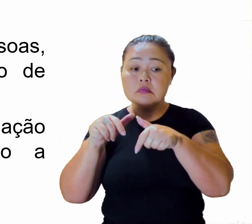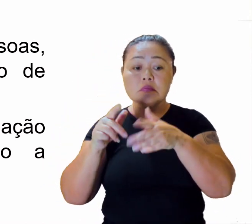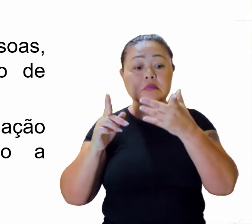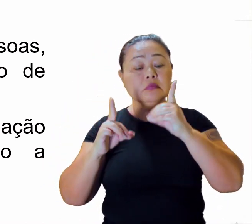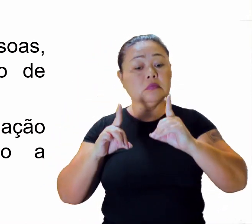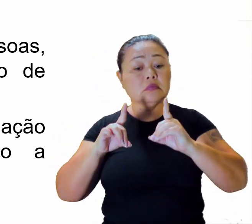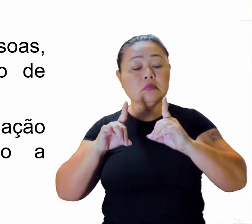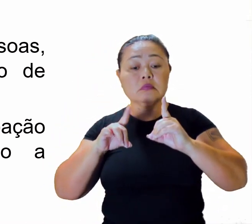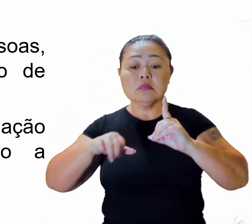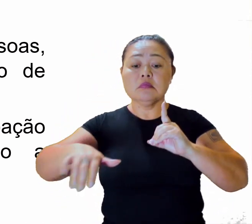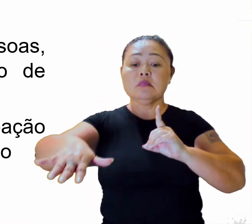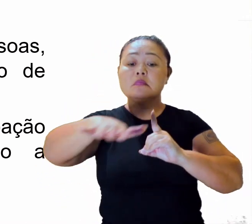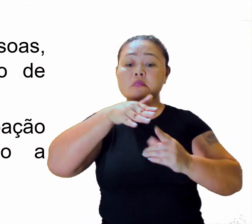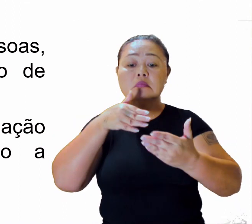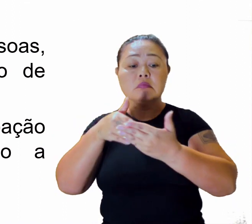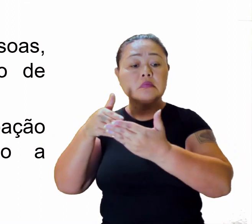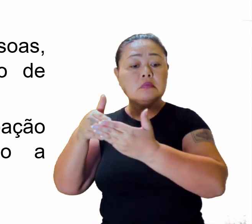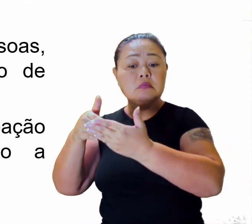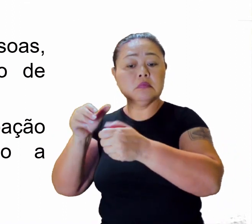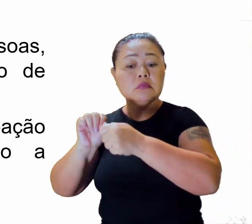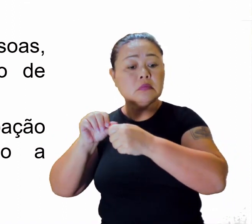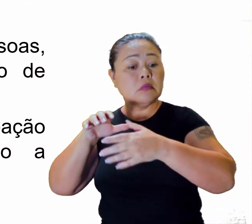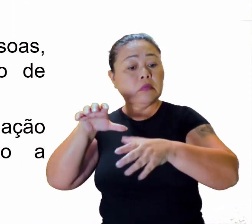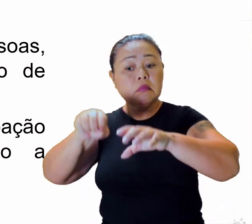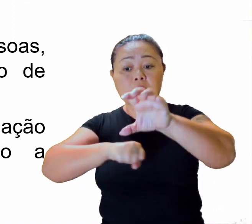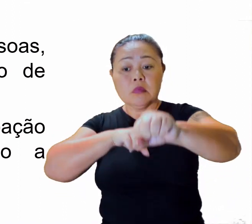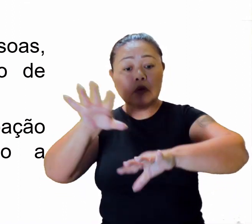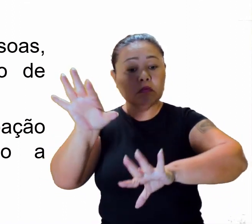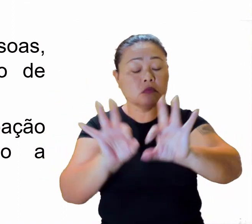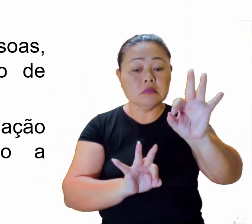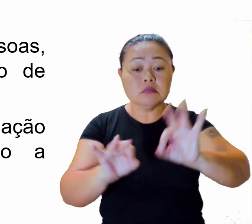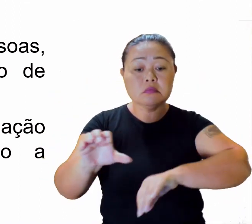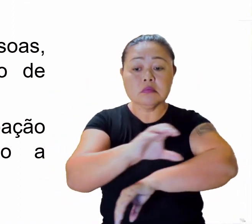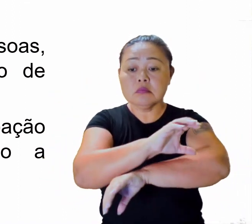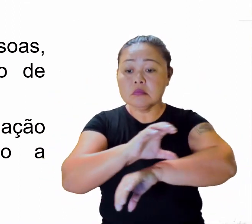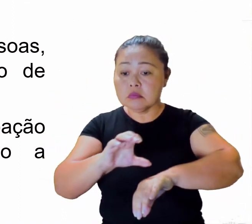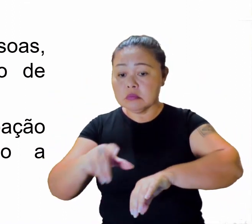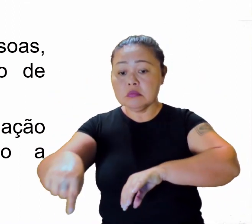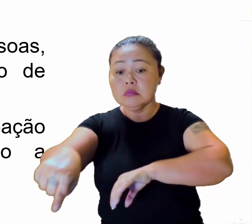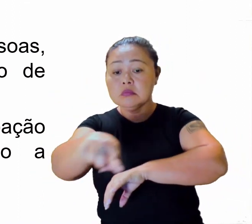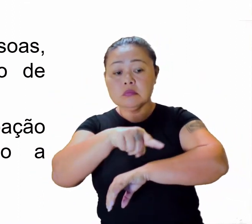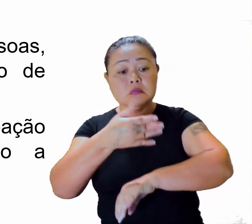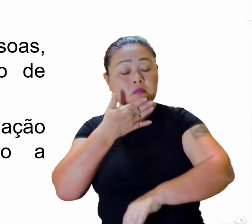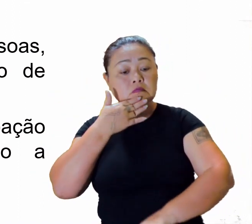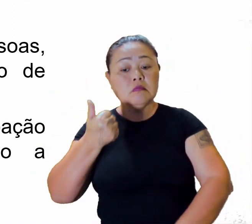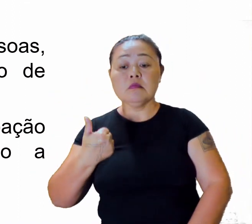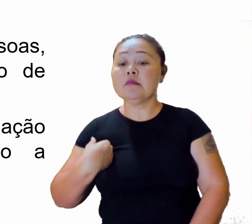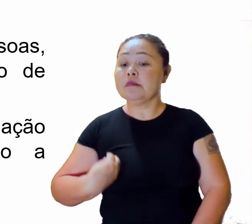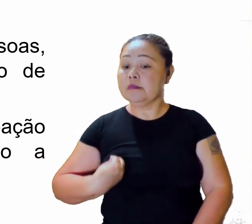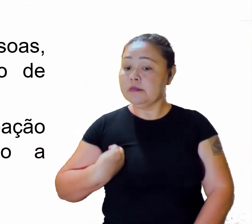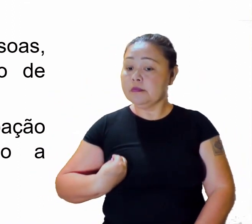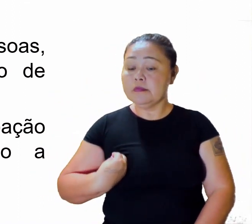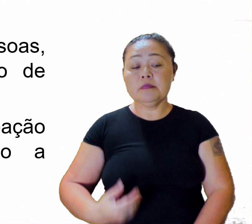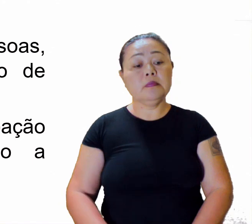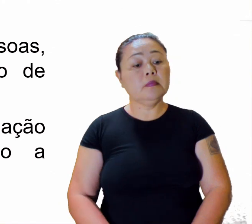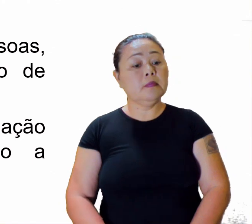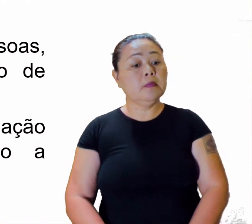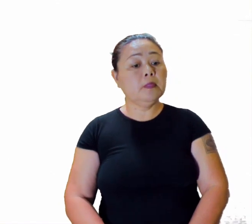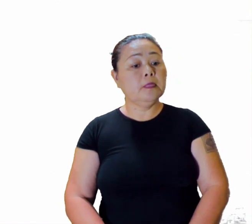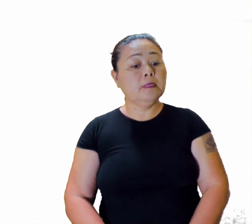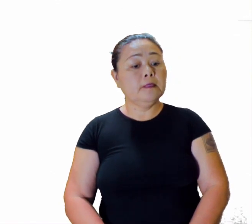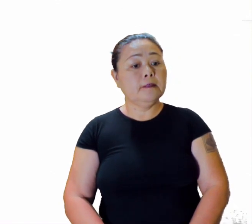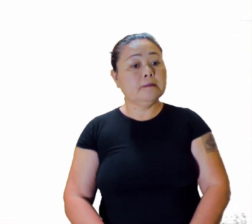serviços. C. Delimitação de áreas para uma ocupação organizada do espaço físico, melhorando a qualidade de vida. Vamos